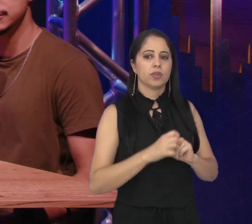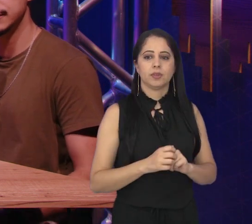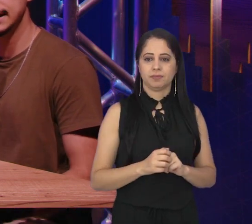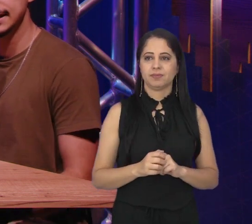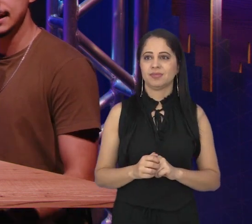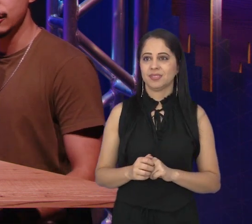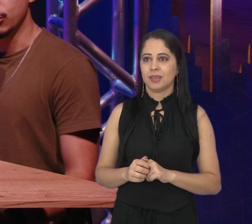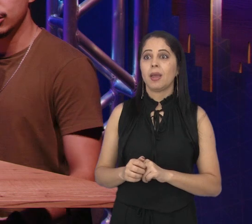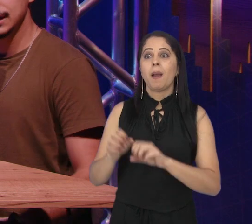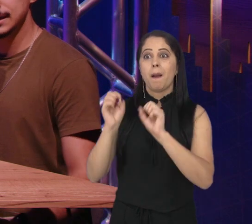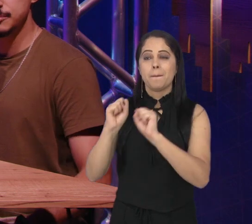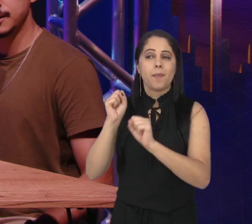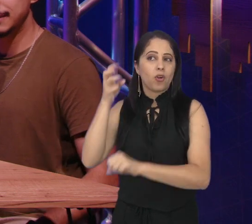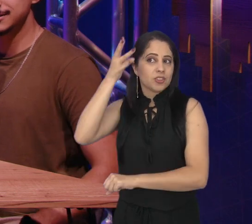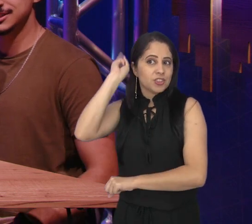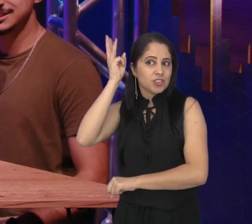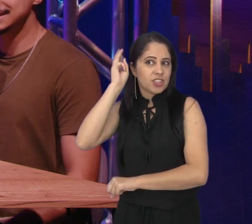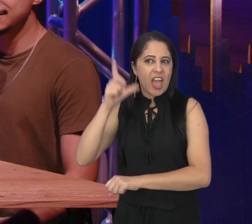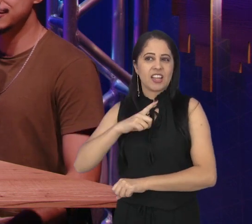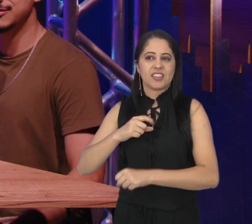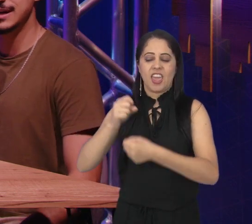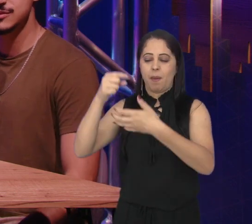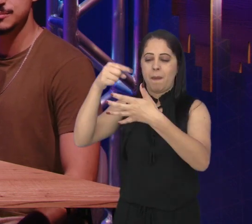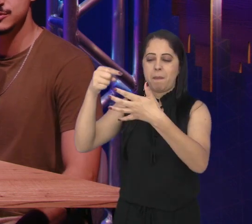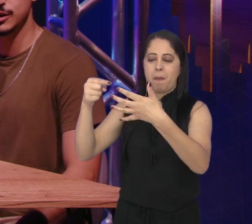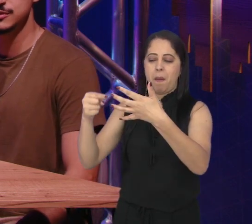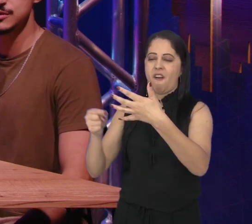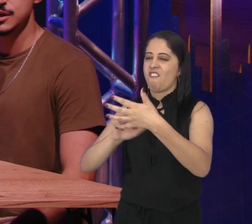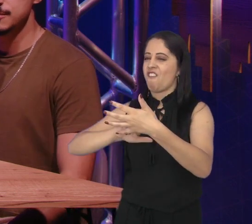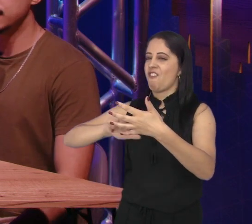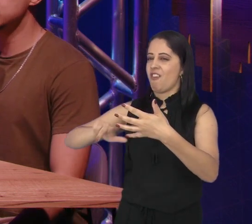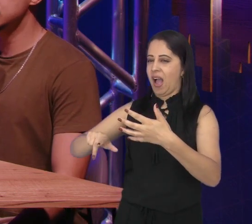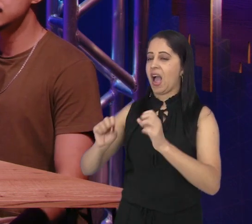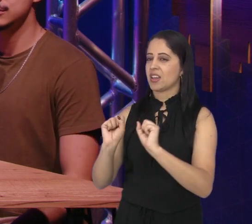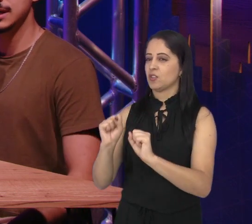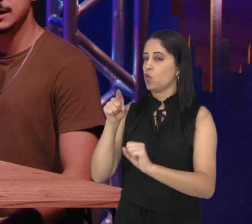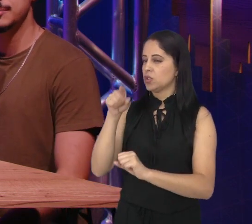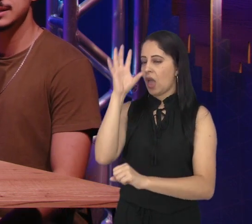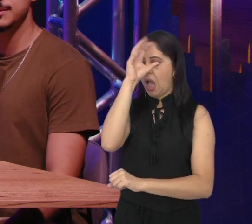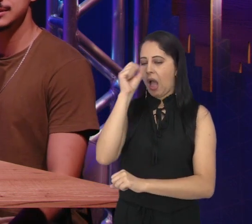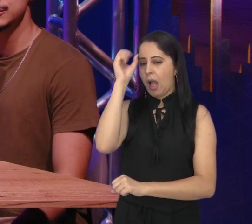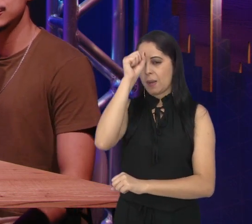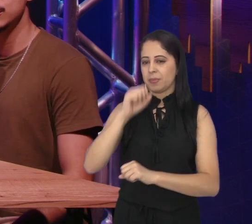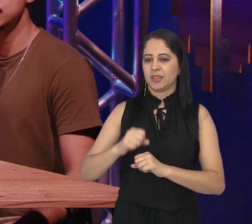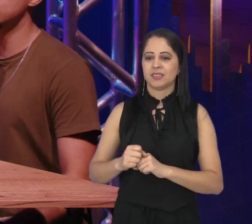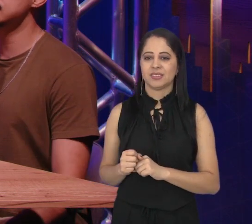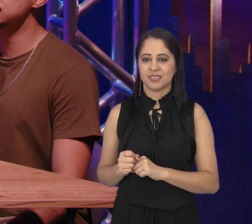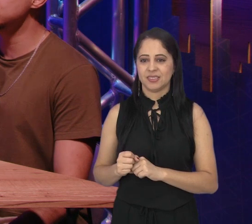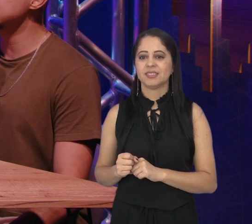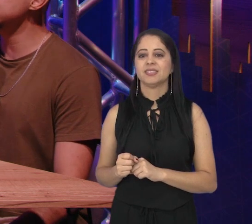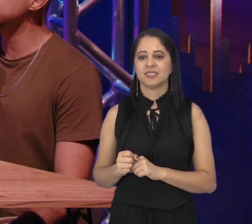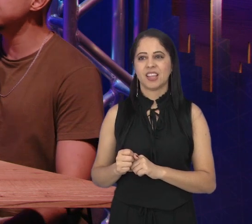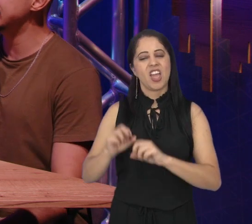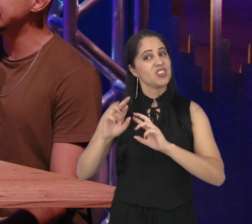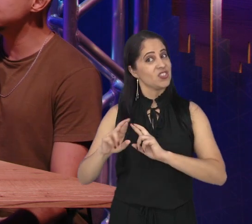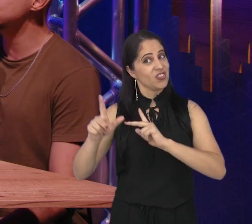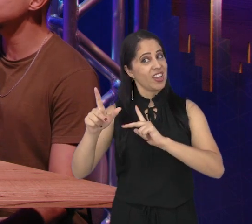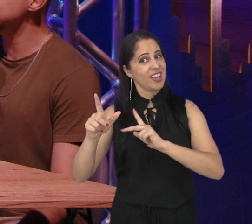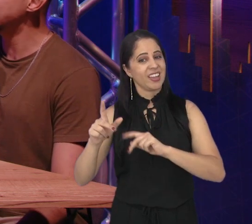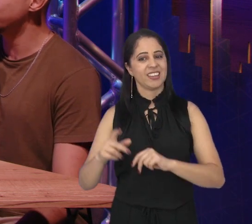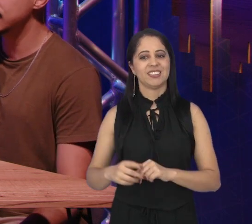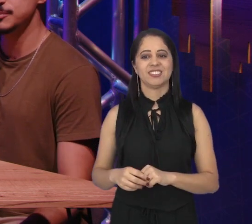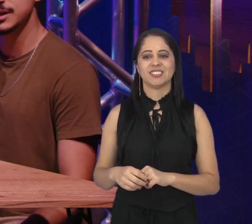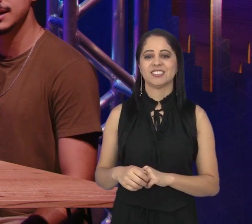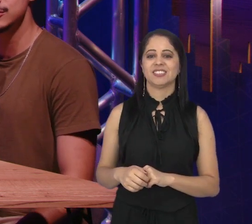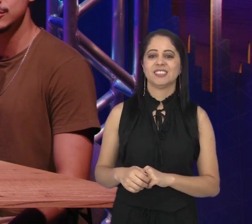pelo Spotify, rola aí pra baixo que já tem vários episódios pra você escutar e aprender bastante coisa de um jeito diferente, de um